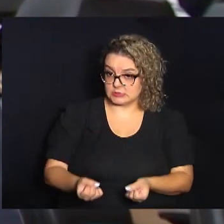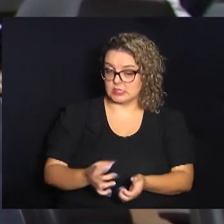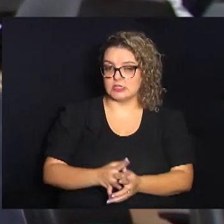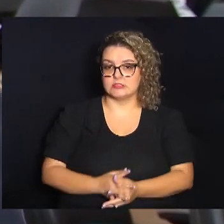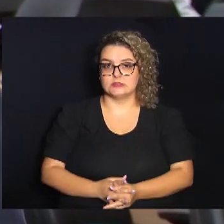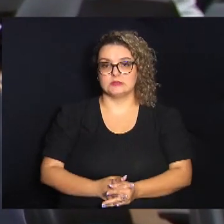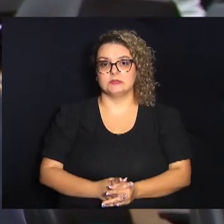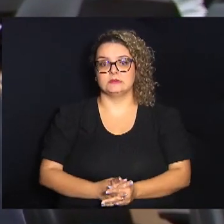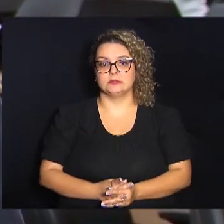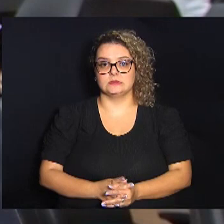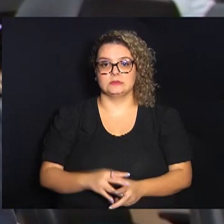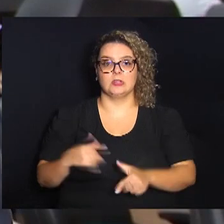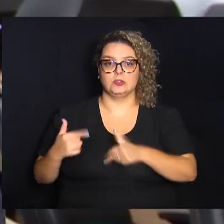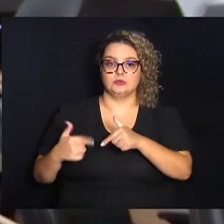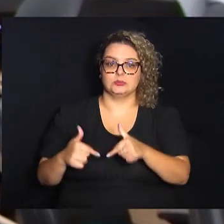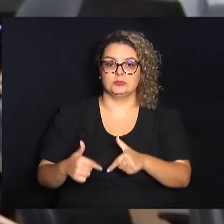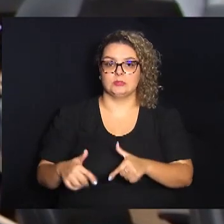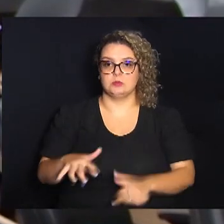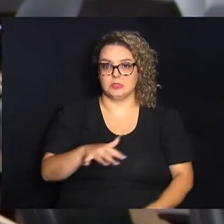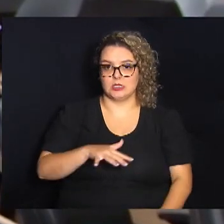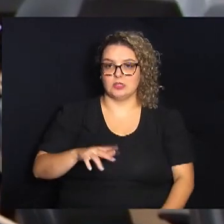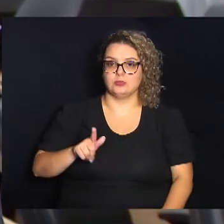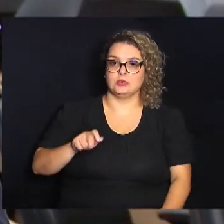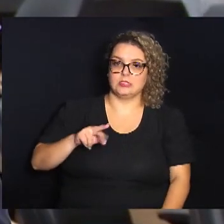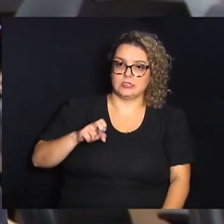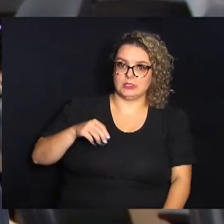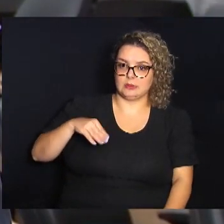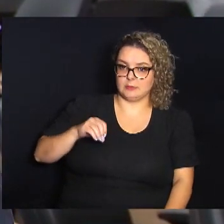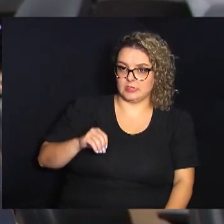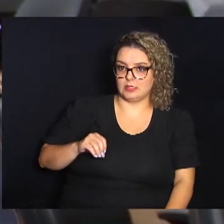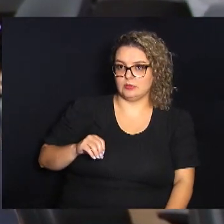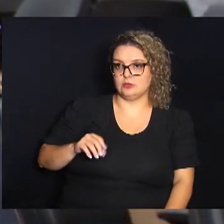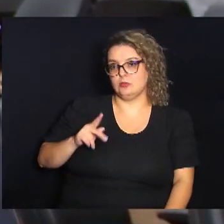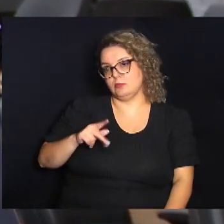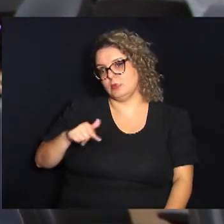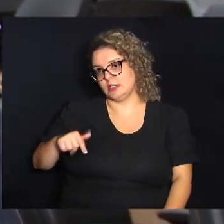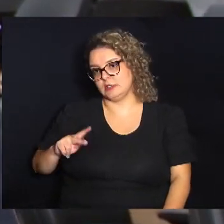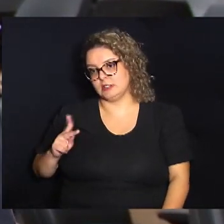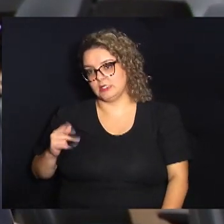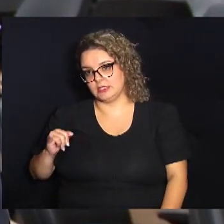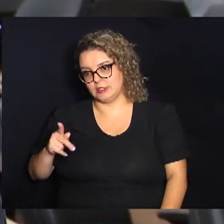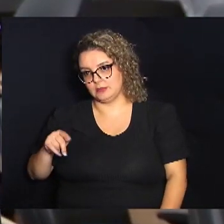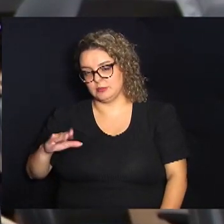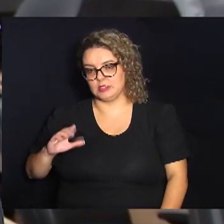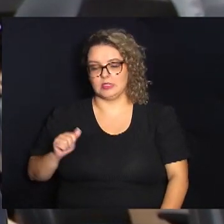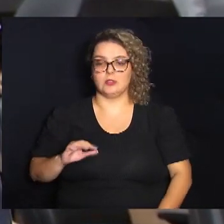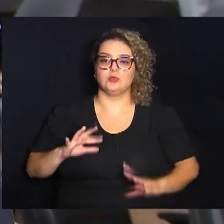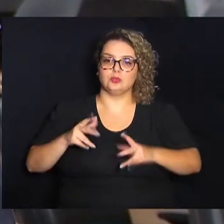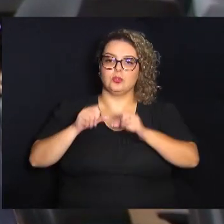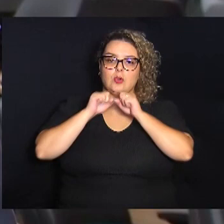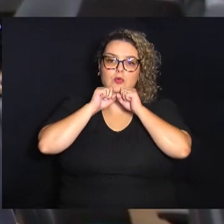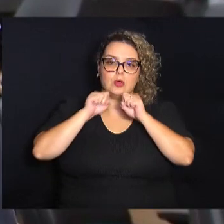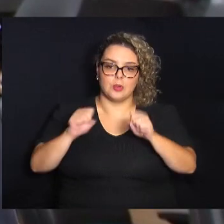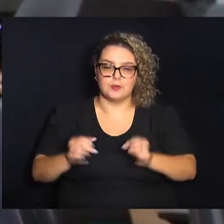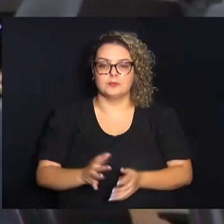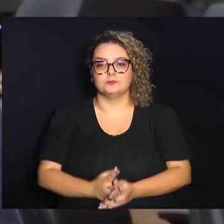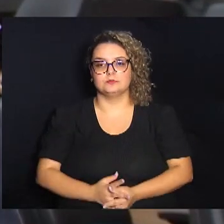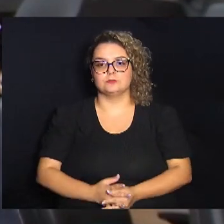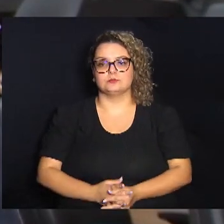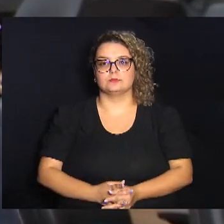o seguinte trabalho naquela região do Gramado, Parque da Hípica. Foi todos os assessores fazer um